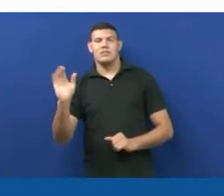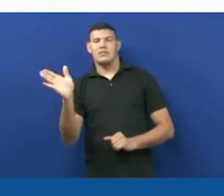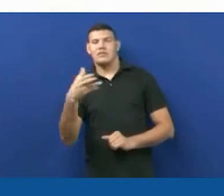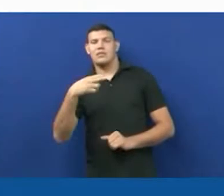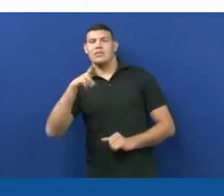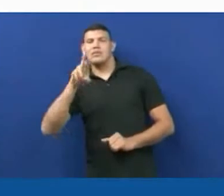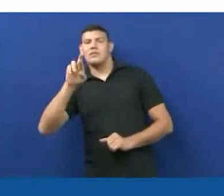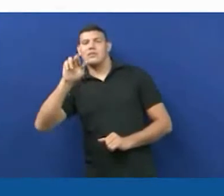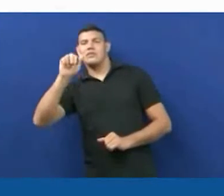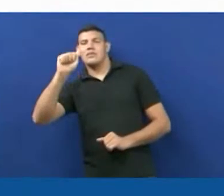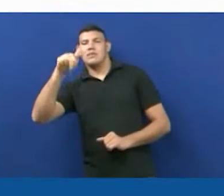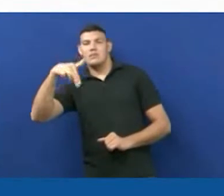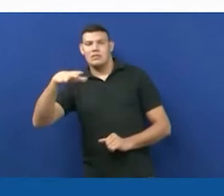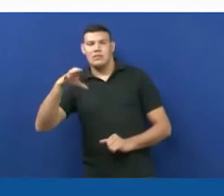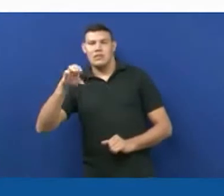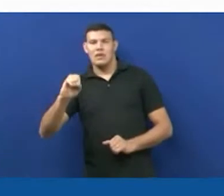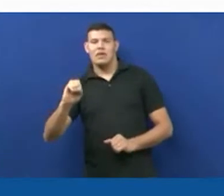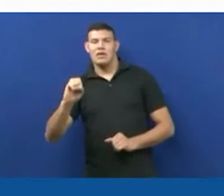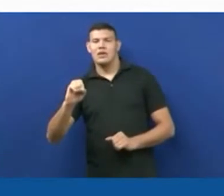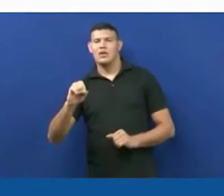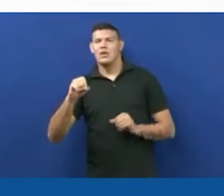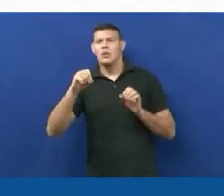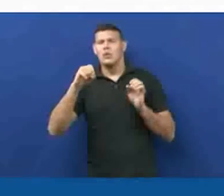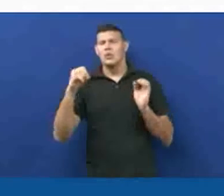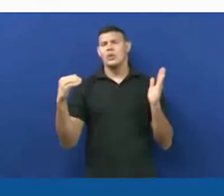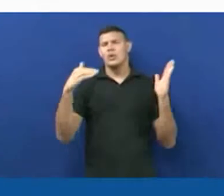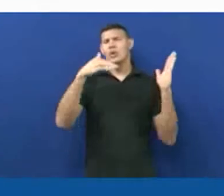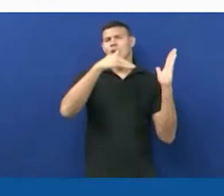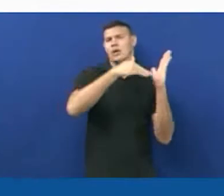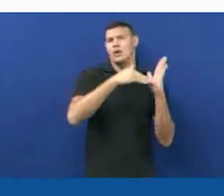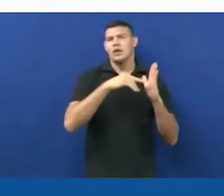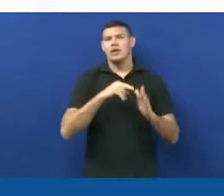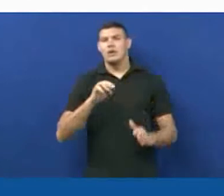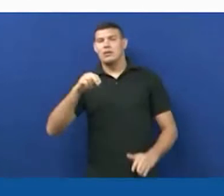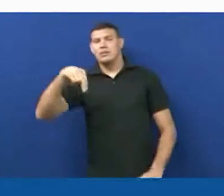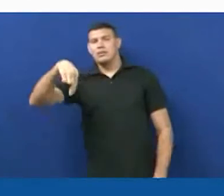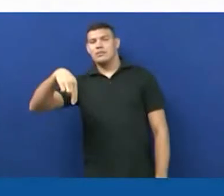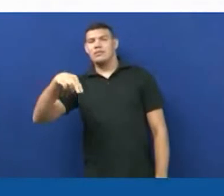Urano e, por último, Netuno.